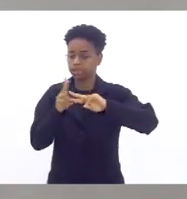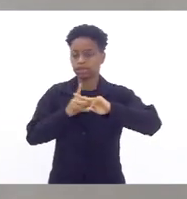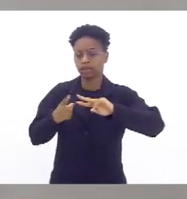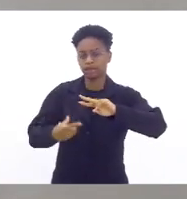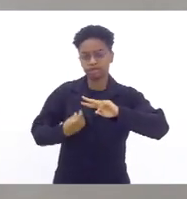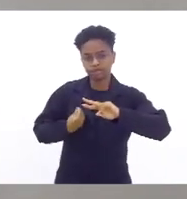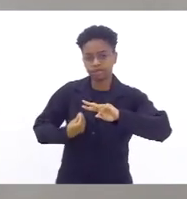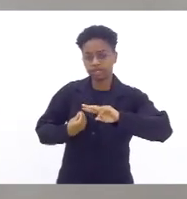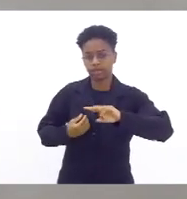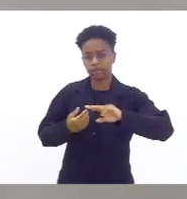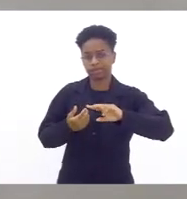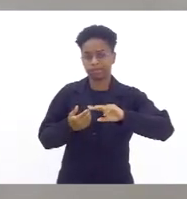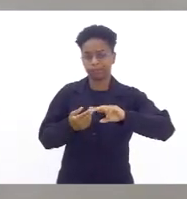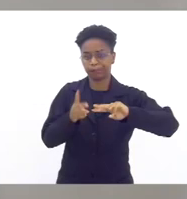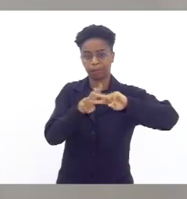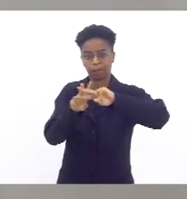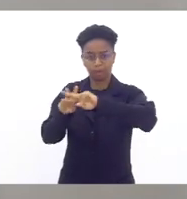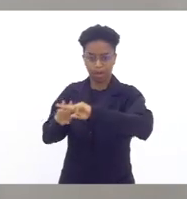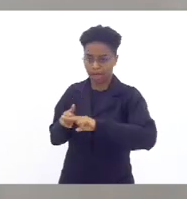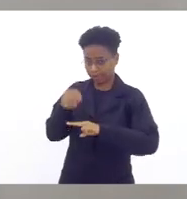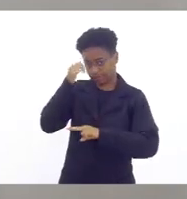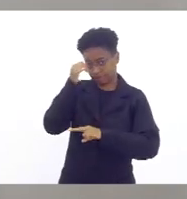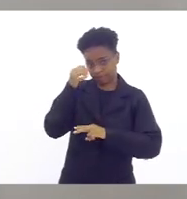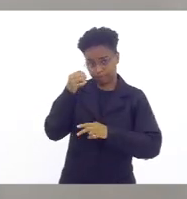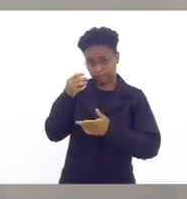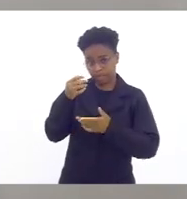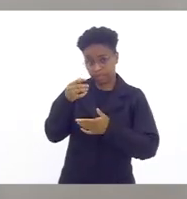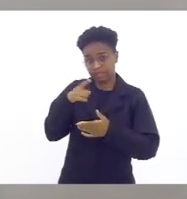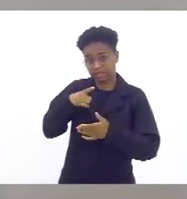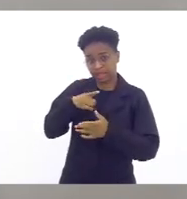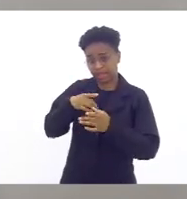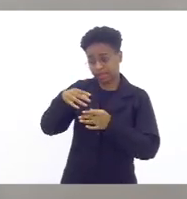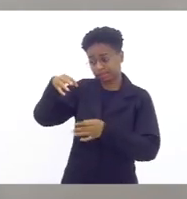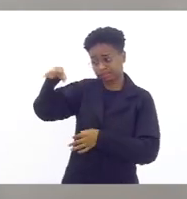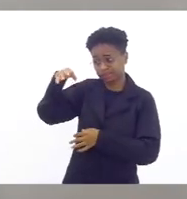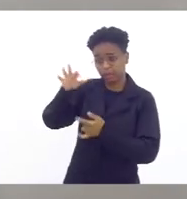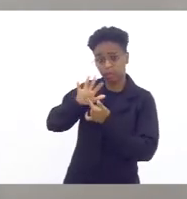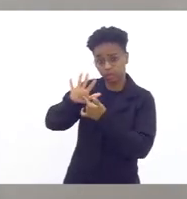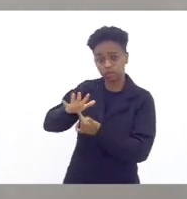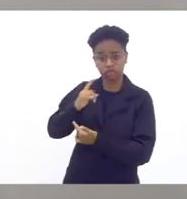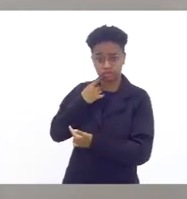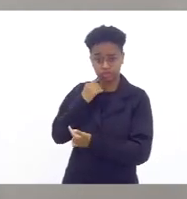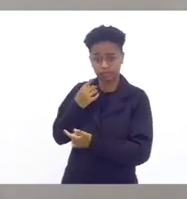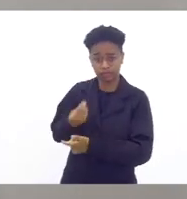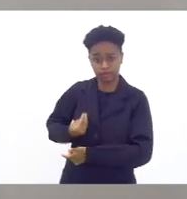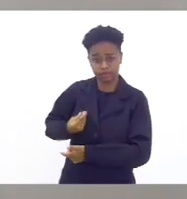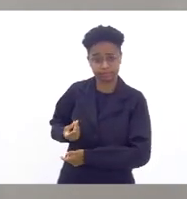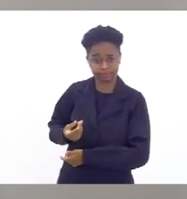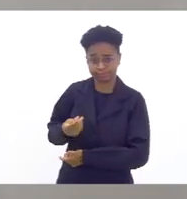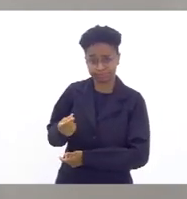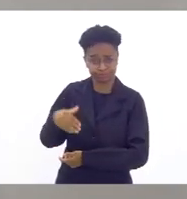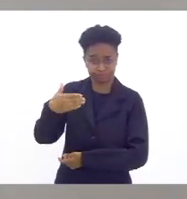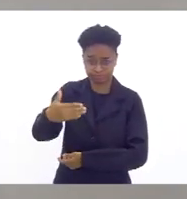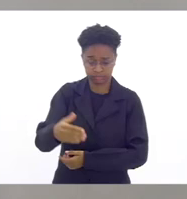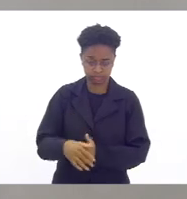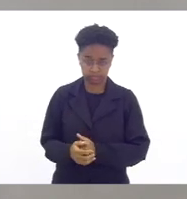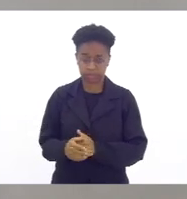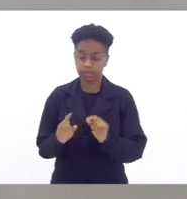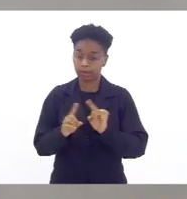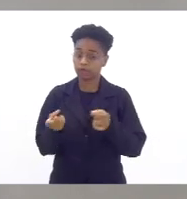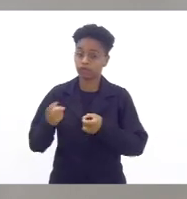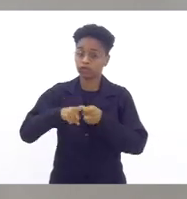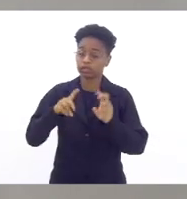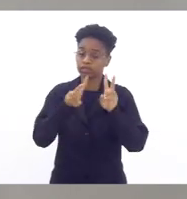sua vida privada e que vai ficar regar aquela ficha para a gente da sua vida né E aí voltando para a temática sobre